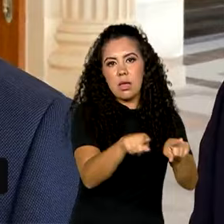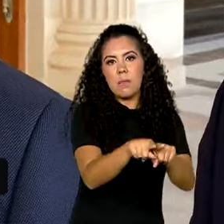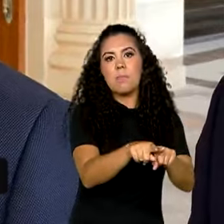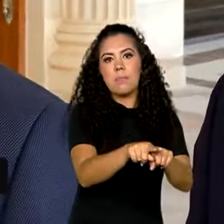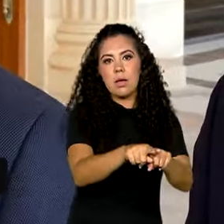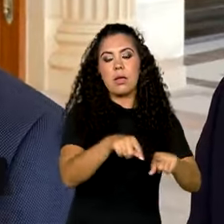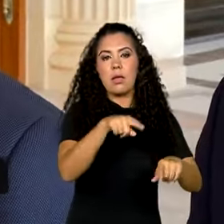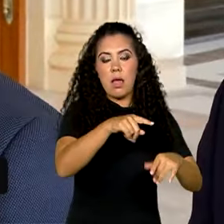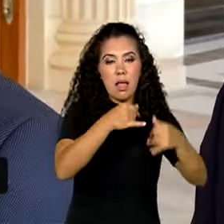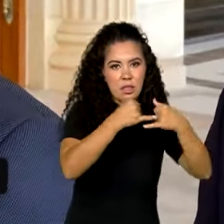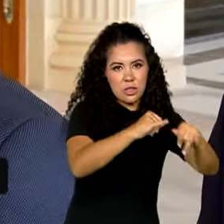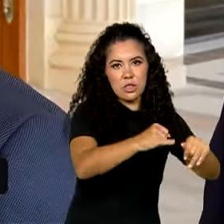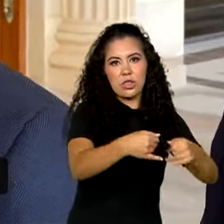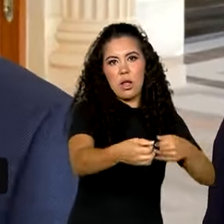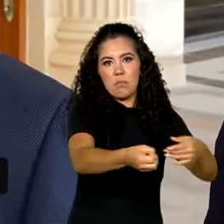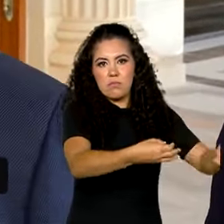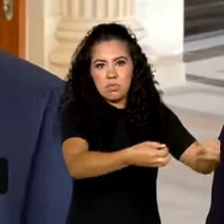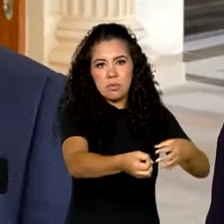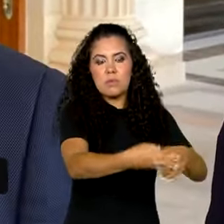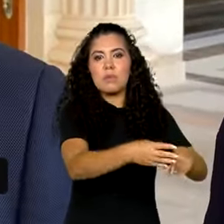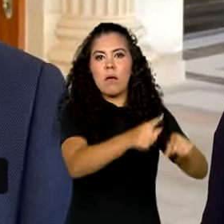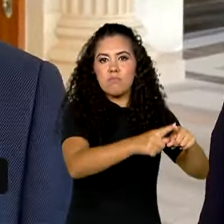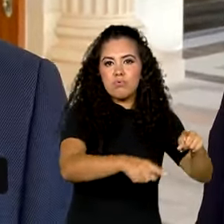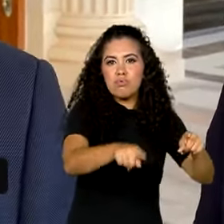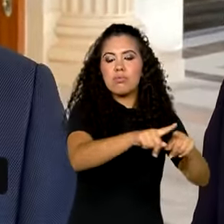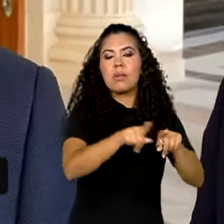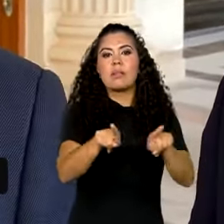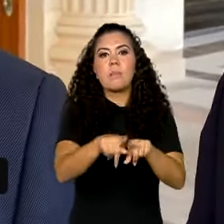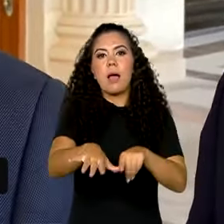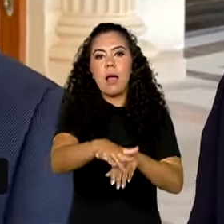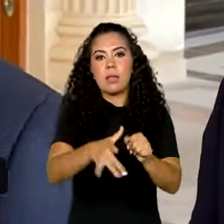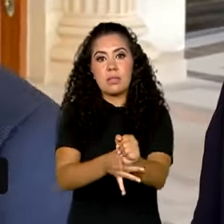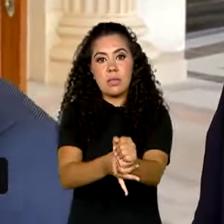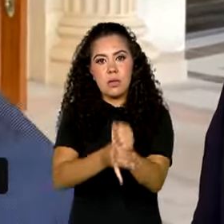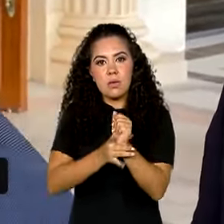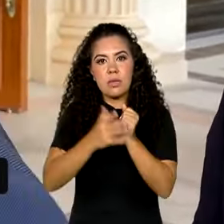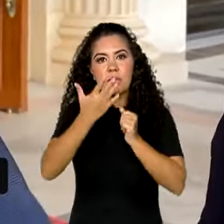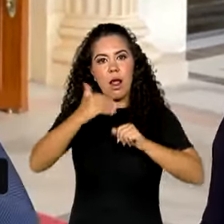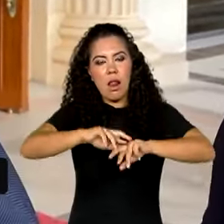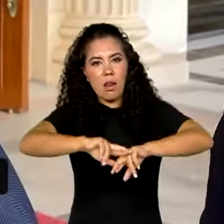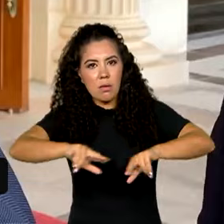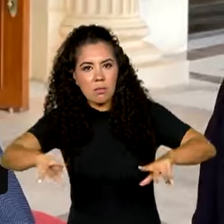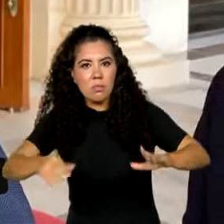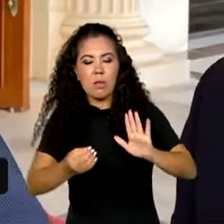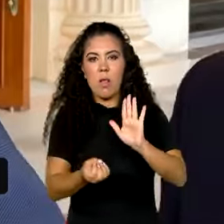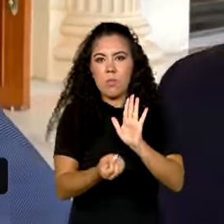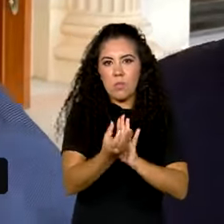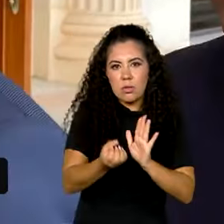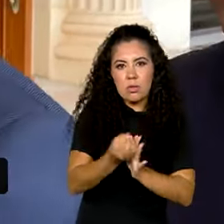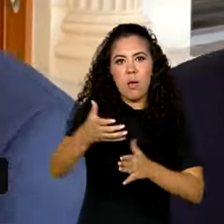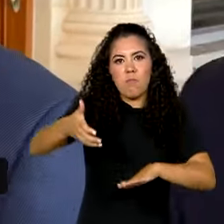energias renováveis, a área da segurança alimentar, produção de alimentos, da infraestrutura,